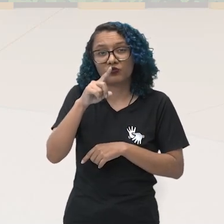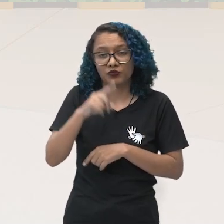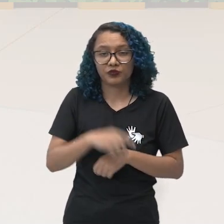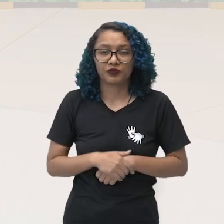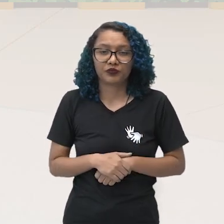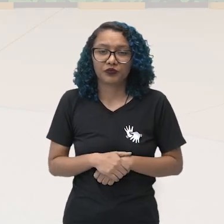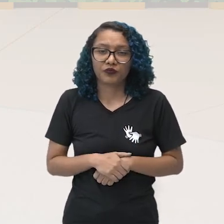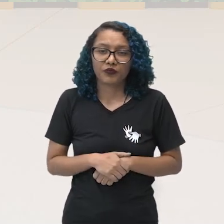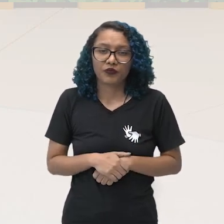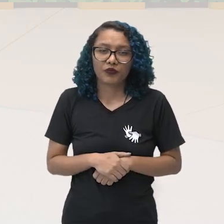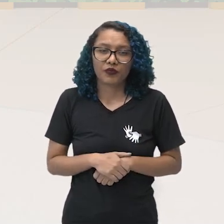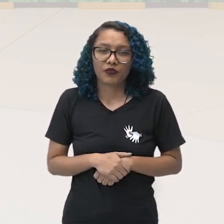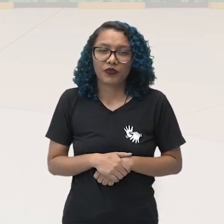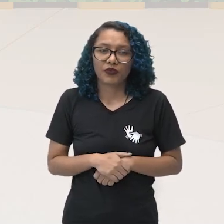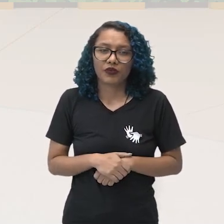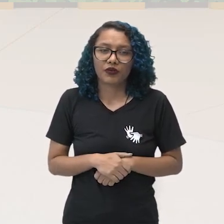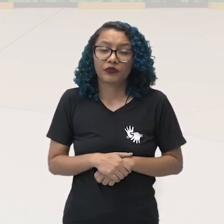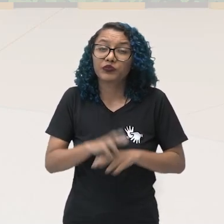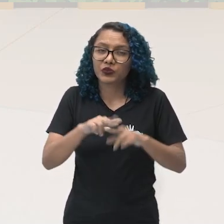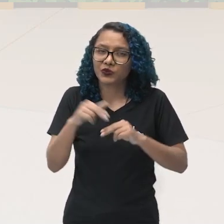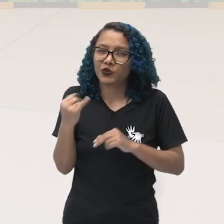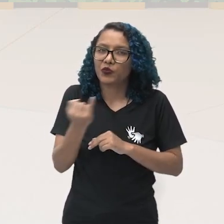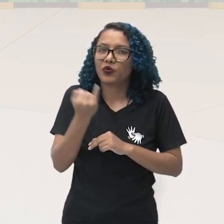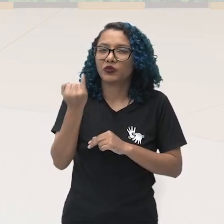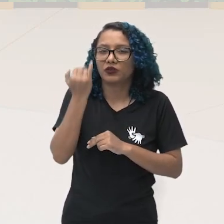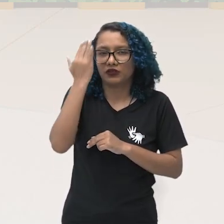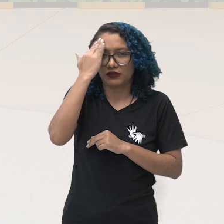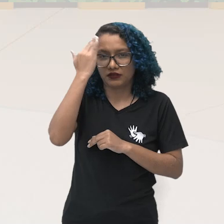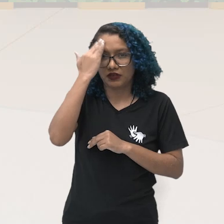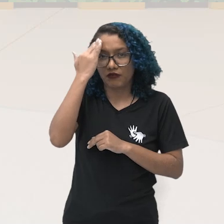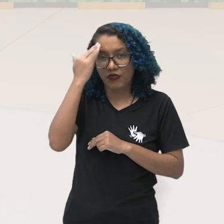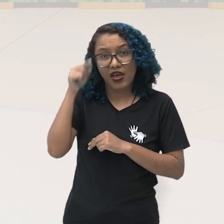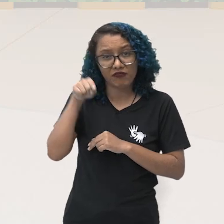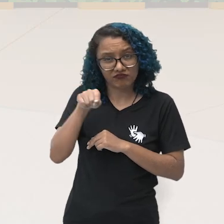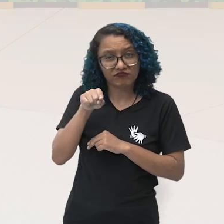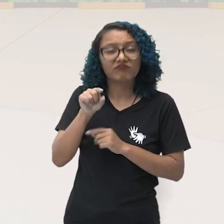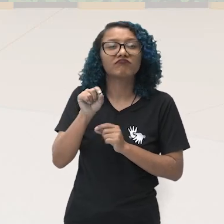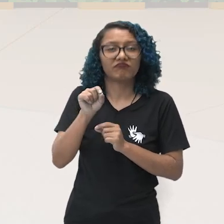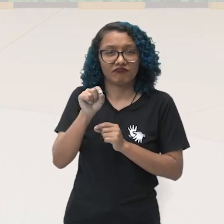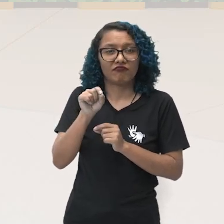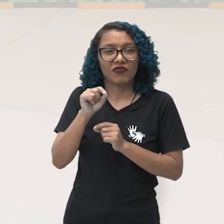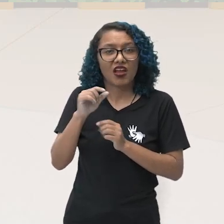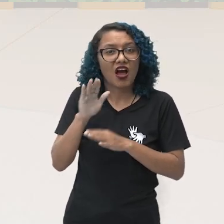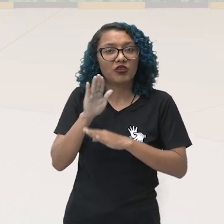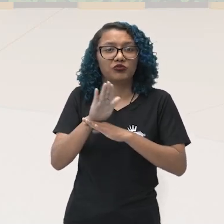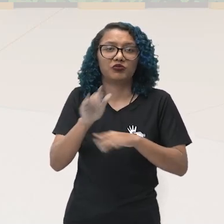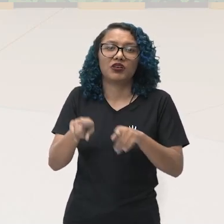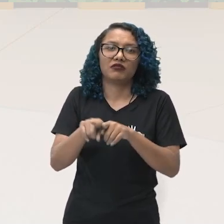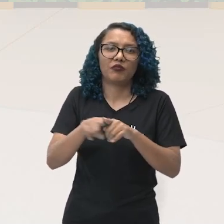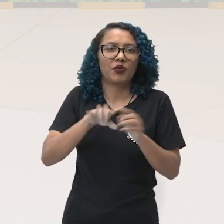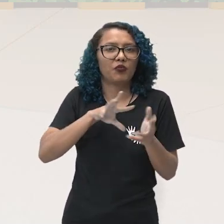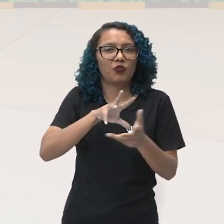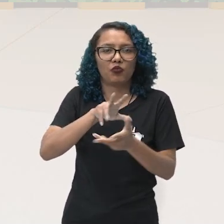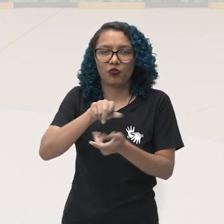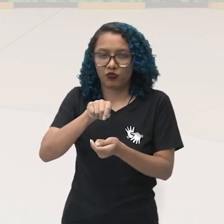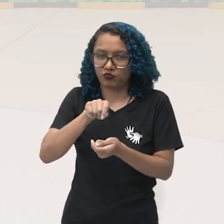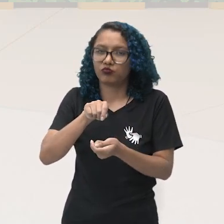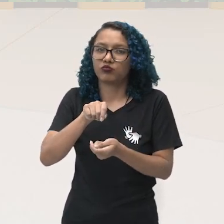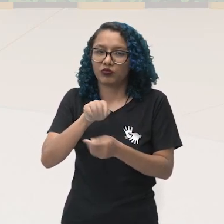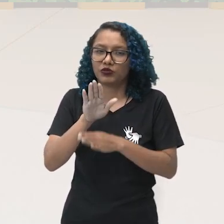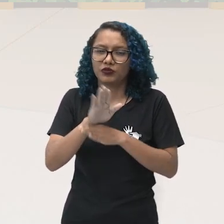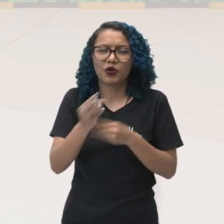é importante entender que a química verde vai ajudar o planeta como um todo. Vamos ver como é que esse